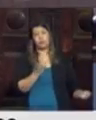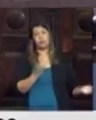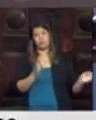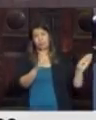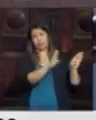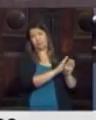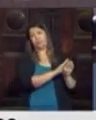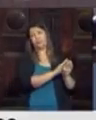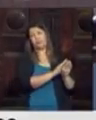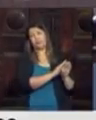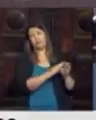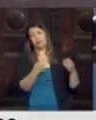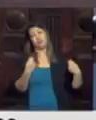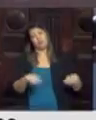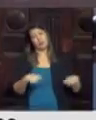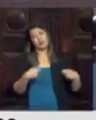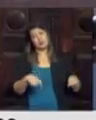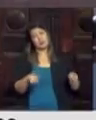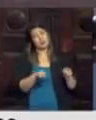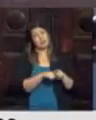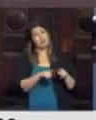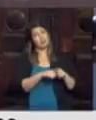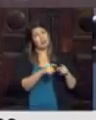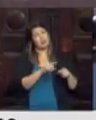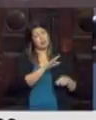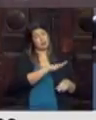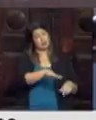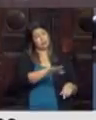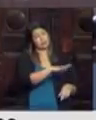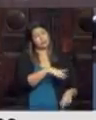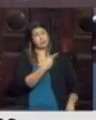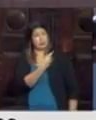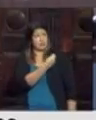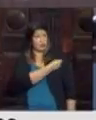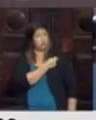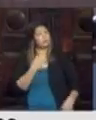com toda a população vacinada contra a febre amarela.